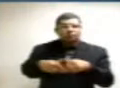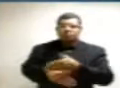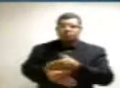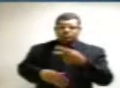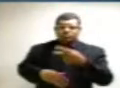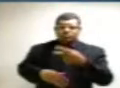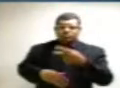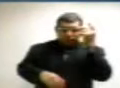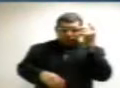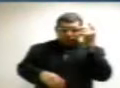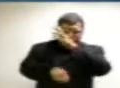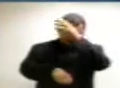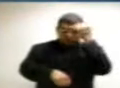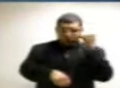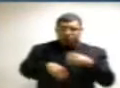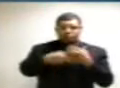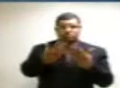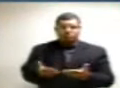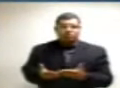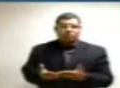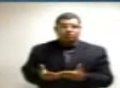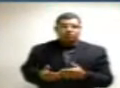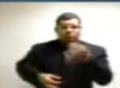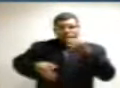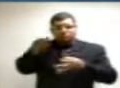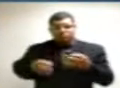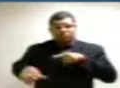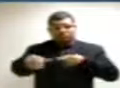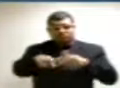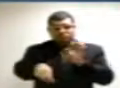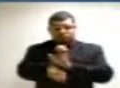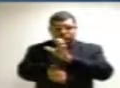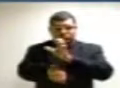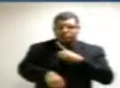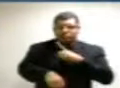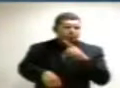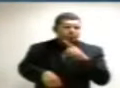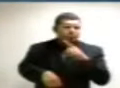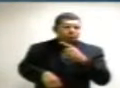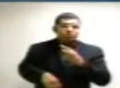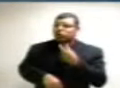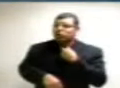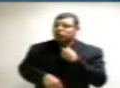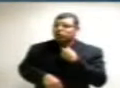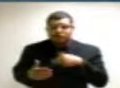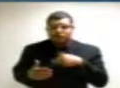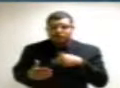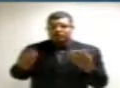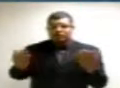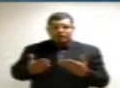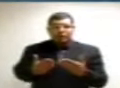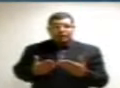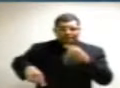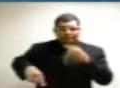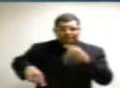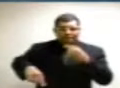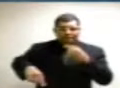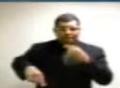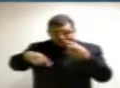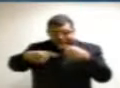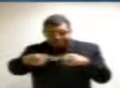mas perante o povo do Estado do Amazonas. O Tribunal de Justiça do Estado do Amazonas não pode ser objeto